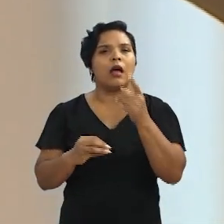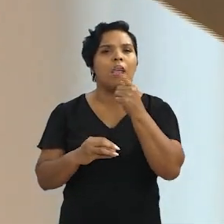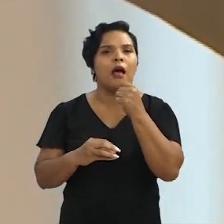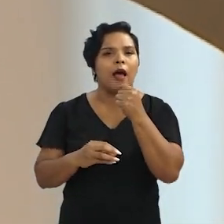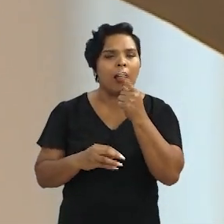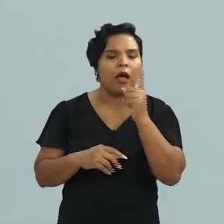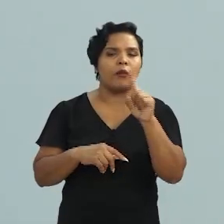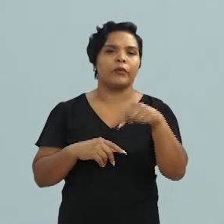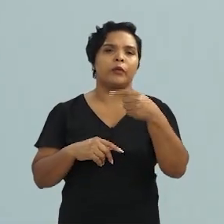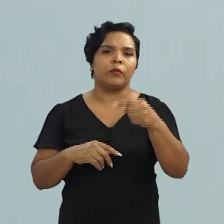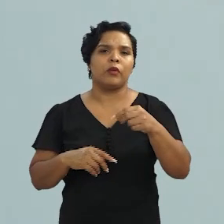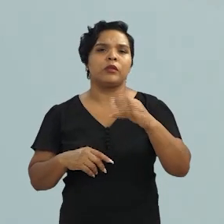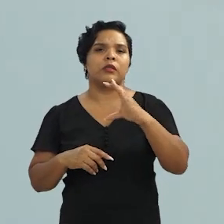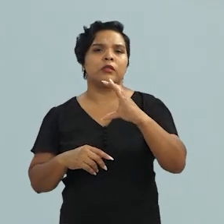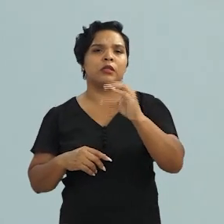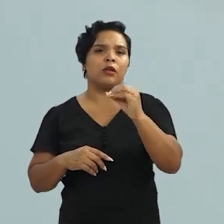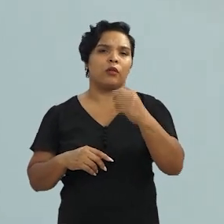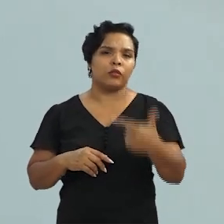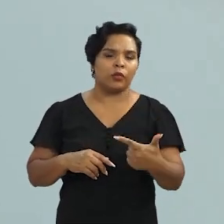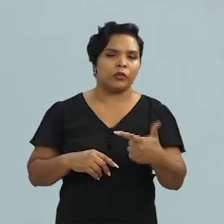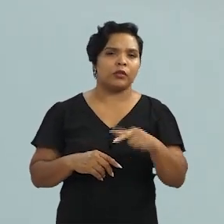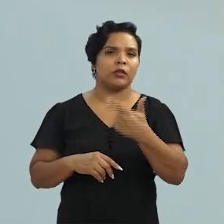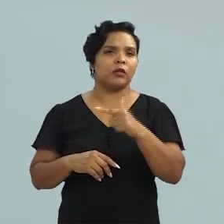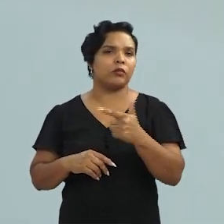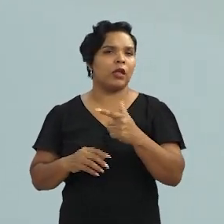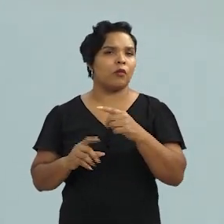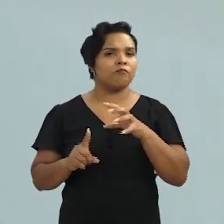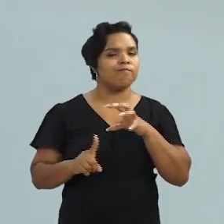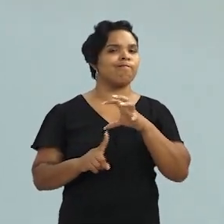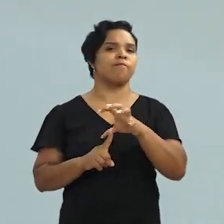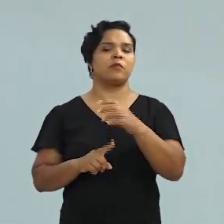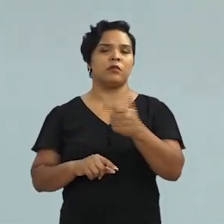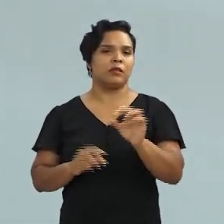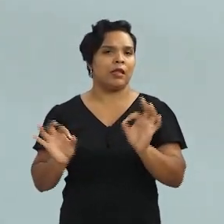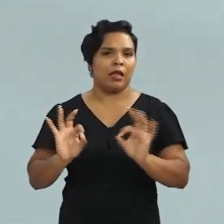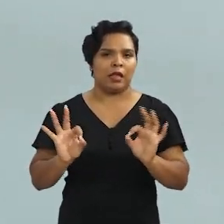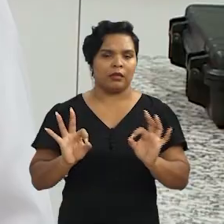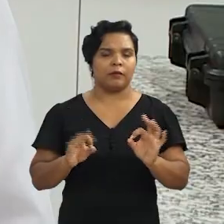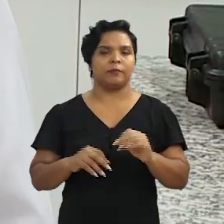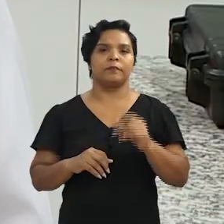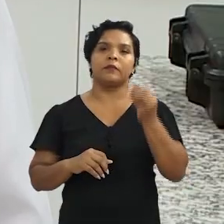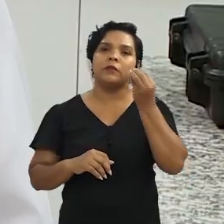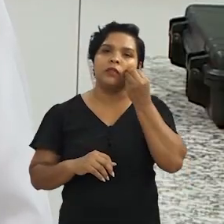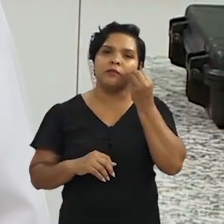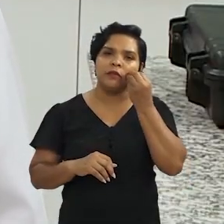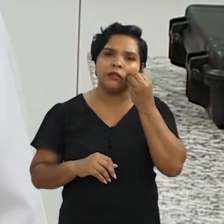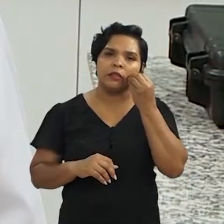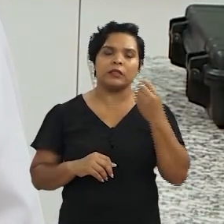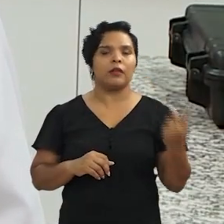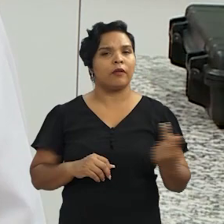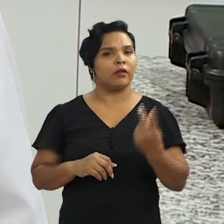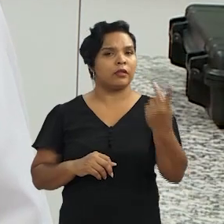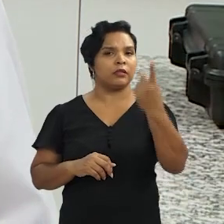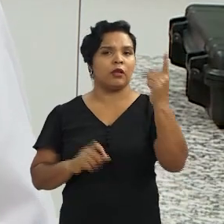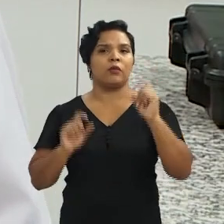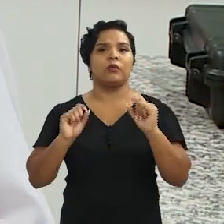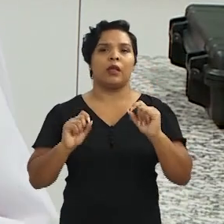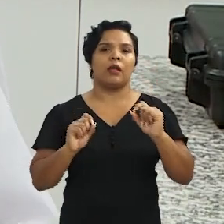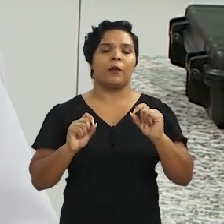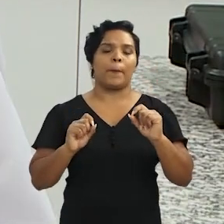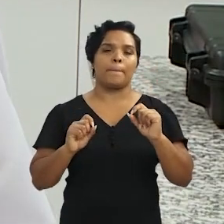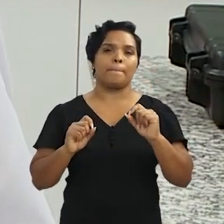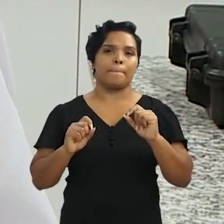tornando água, nitrogênio, CO2, então ele não tem um impacto ambiental. A gente está tentando fazer essa valorização do